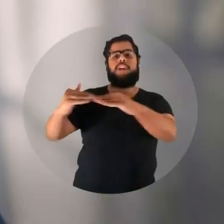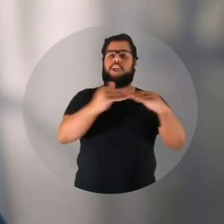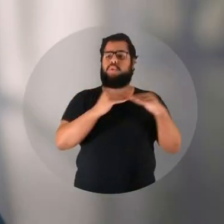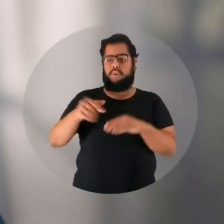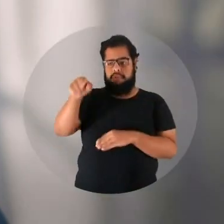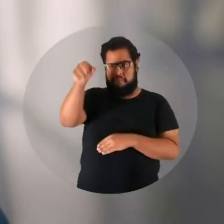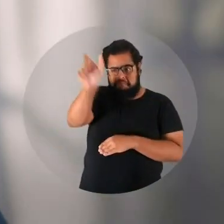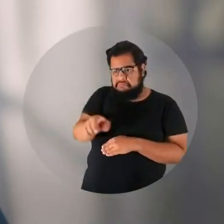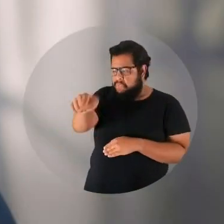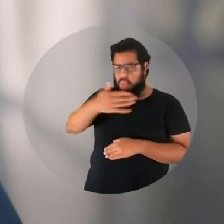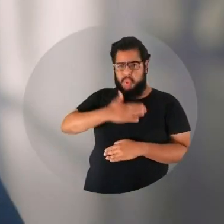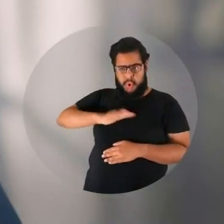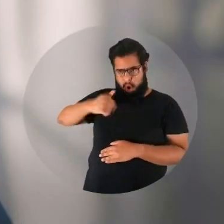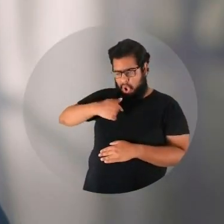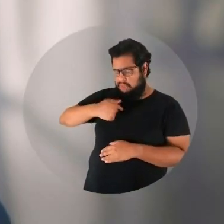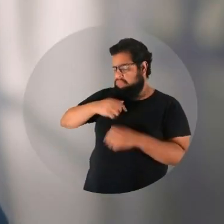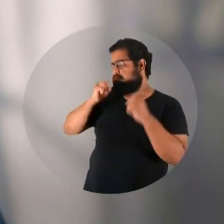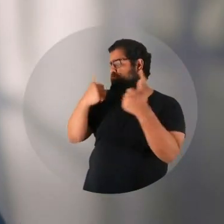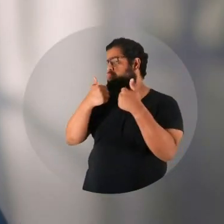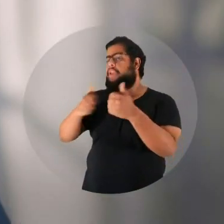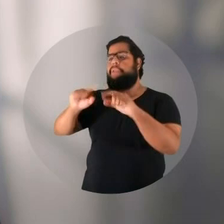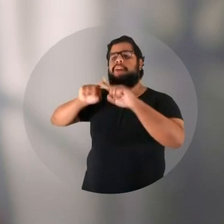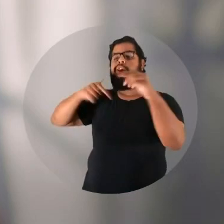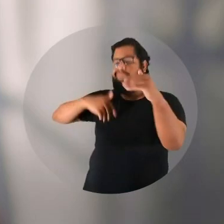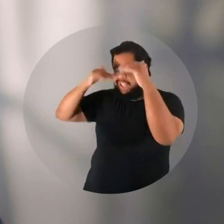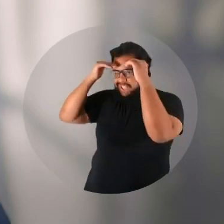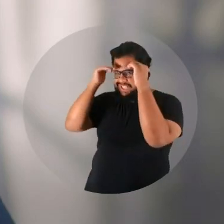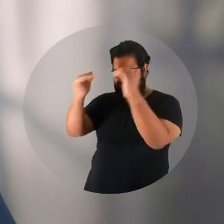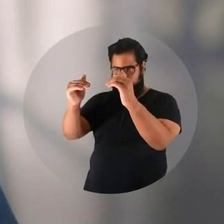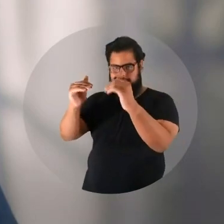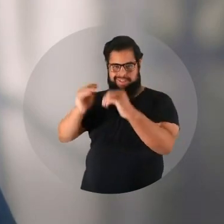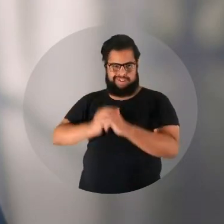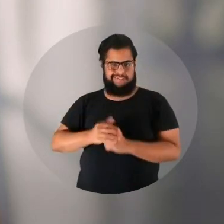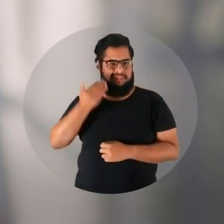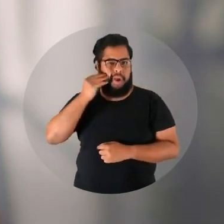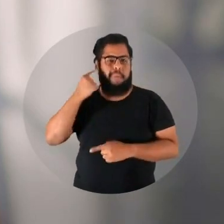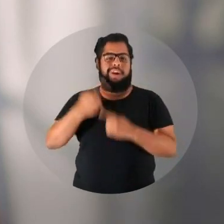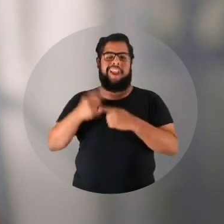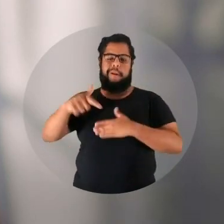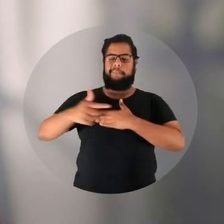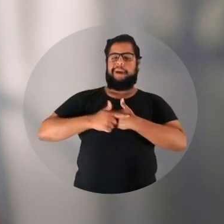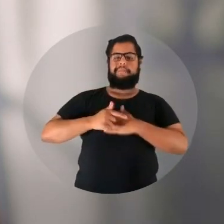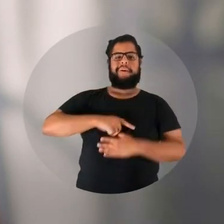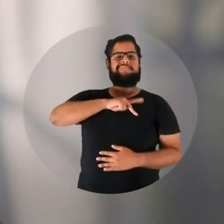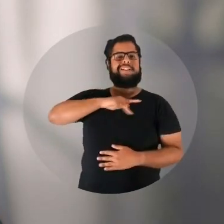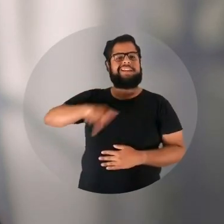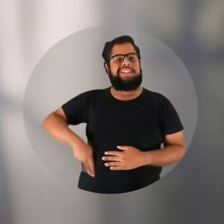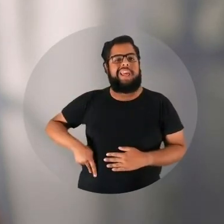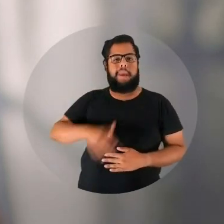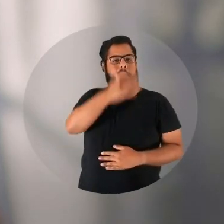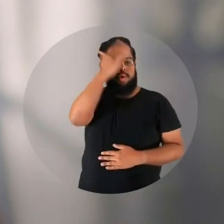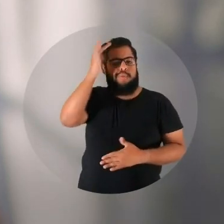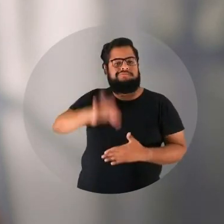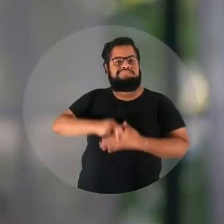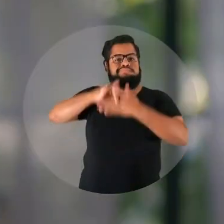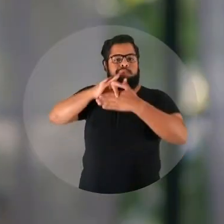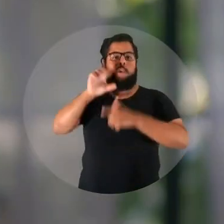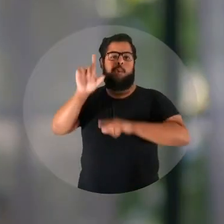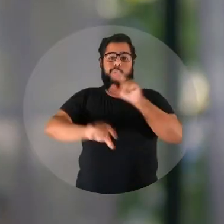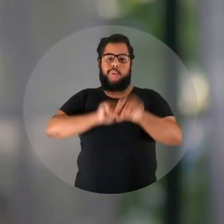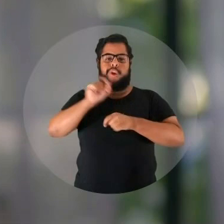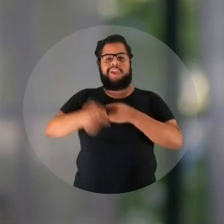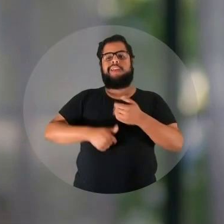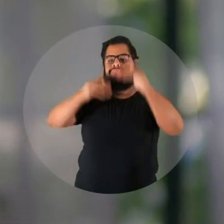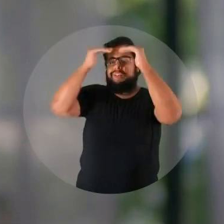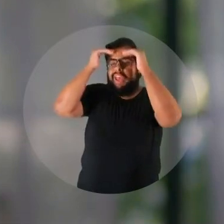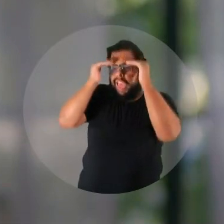de mim, mas você vai ser tratado com o respeito que eu trato aquele que me aplaude. Porque esse é o papel do presidente, é o papel do maestro. É o papel